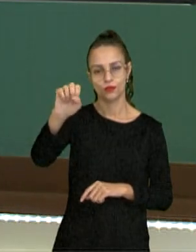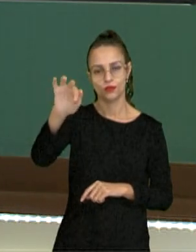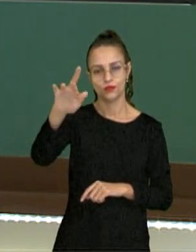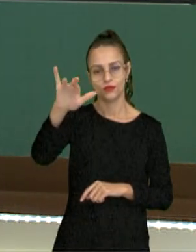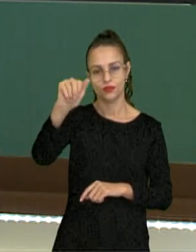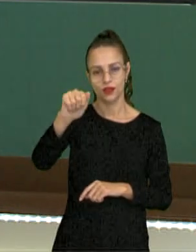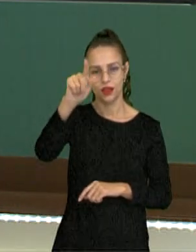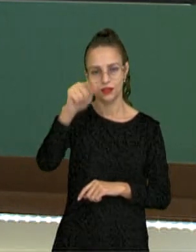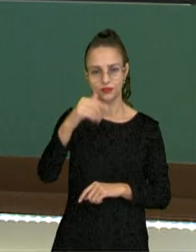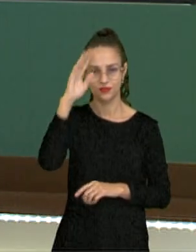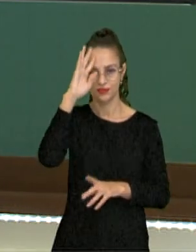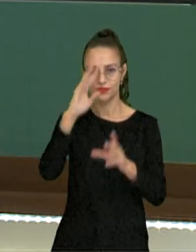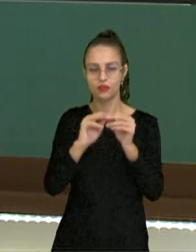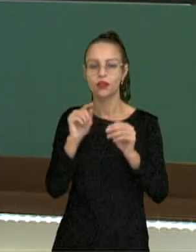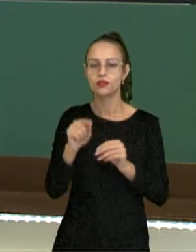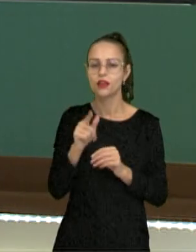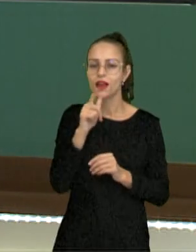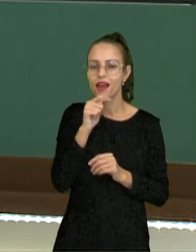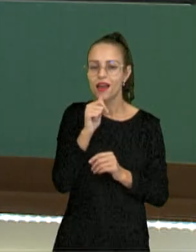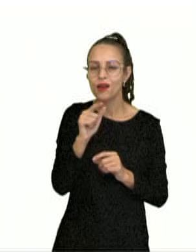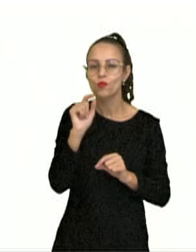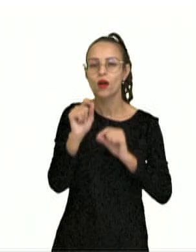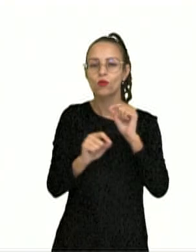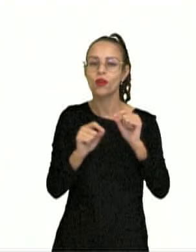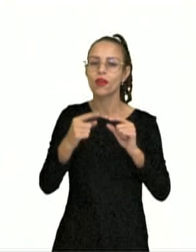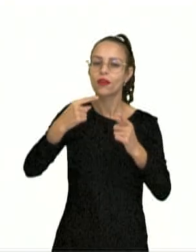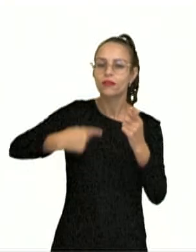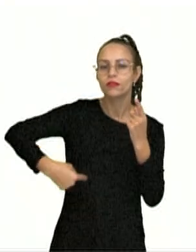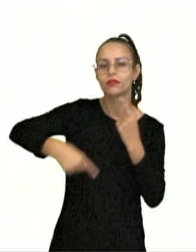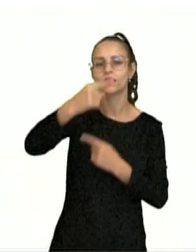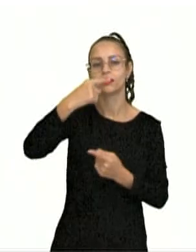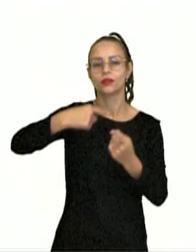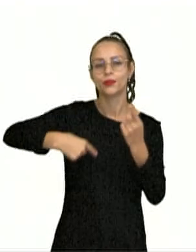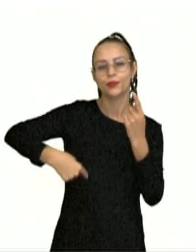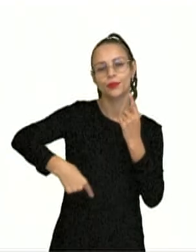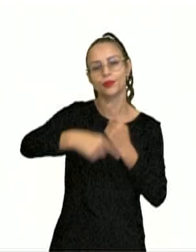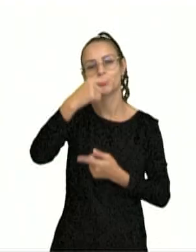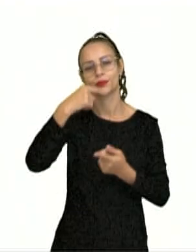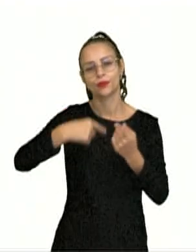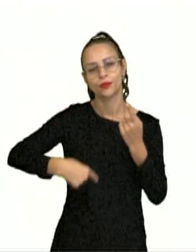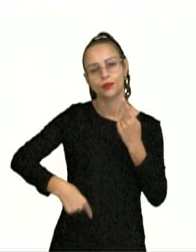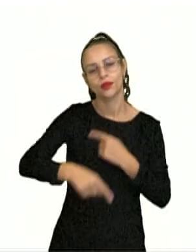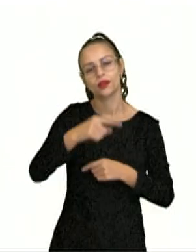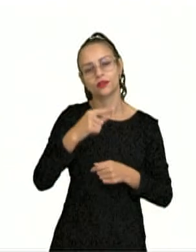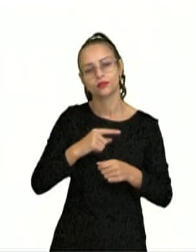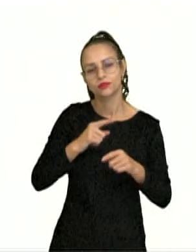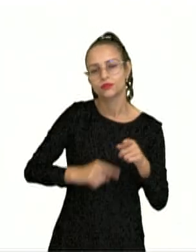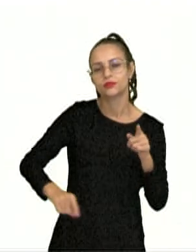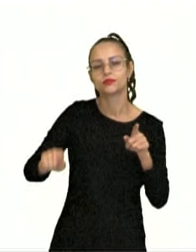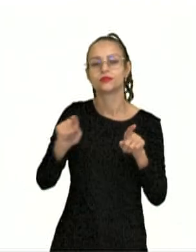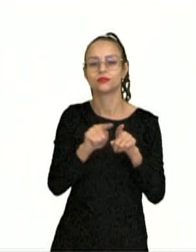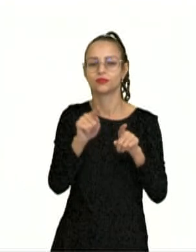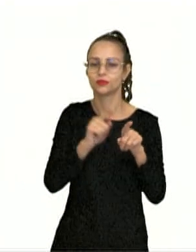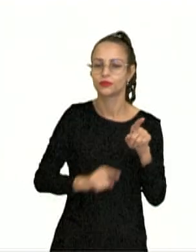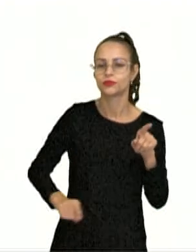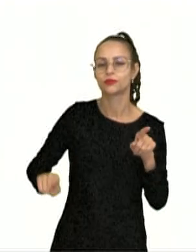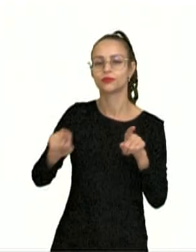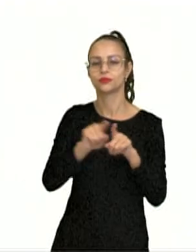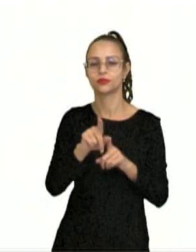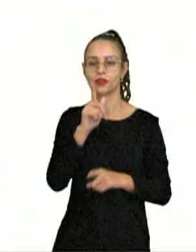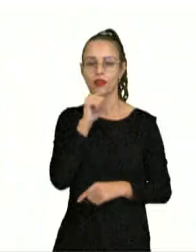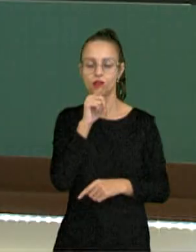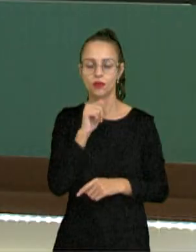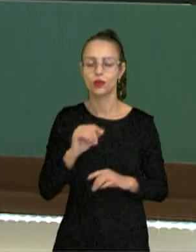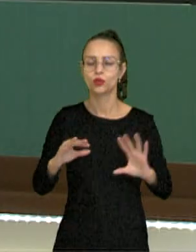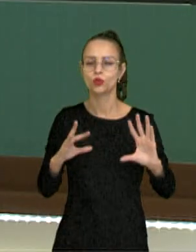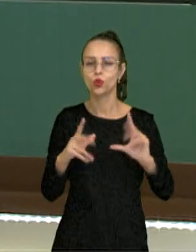que esse ciclo possibilita a renovação da água no planeta, né? Então, o ciclo da água, todas as partes